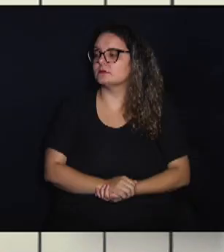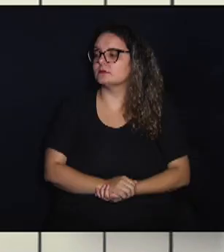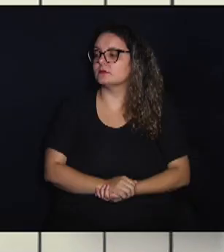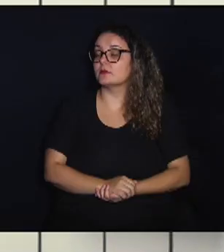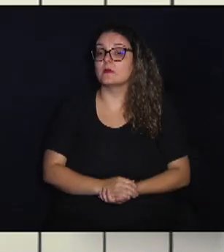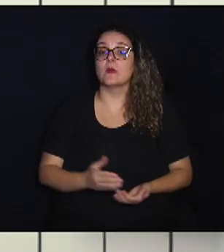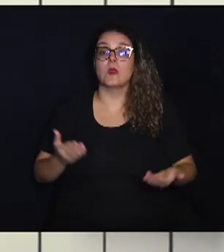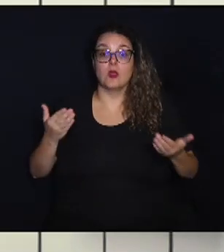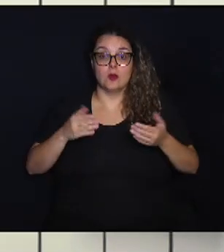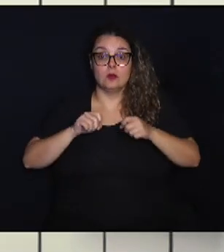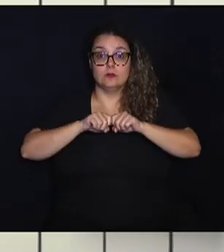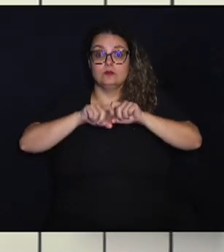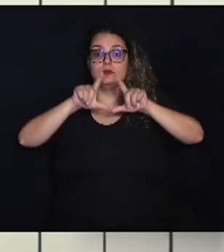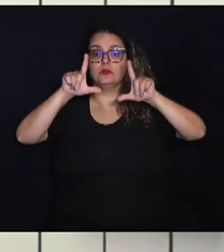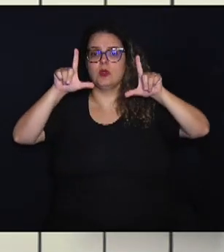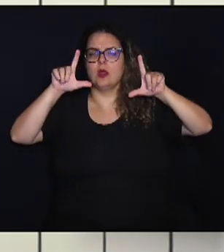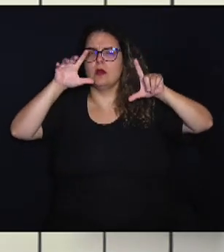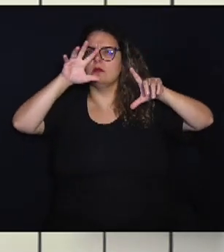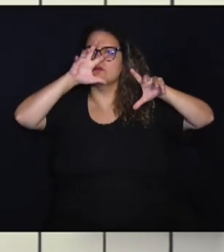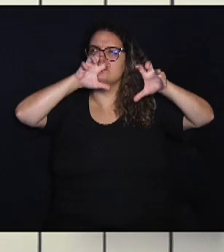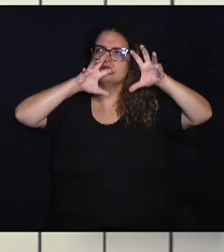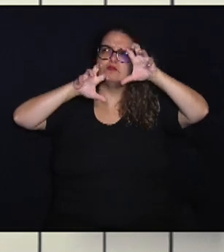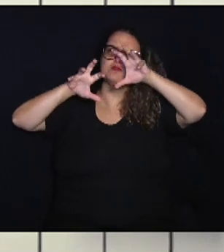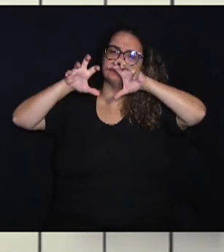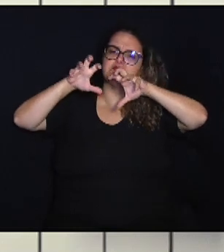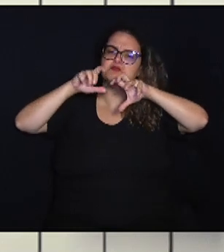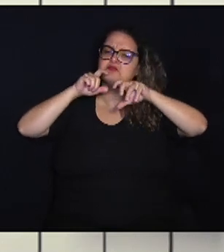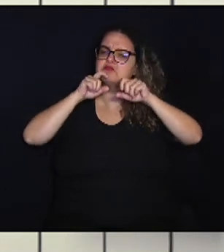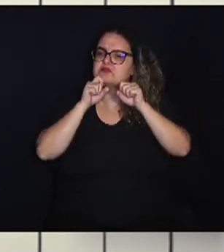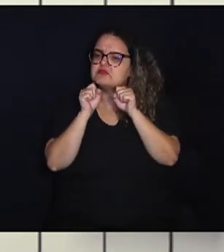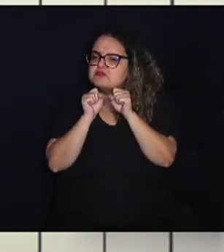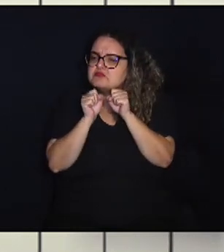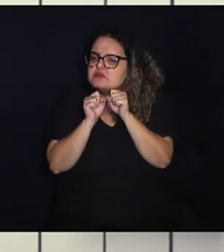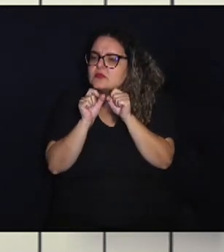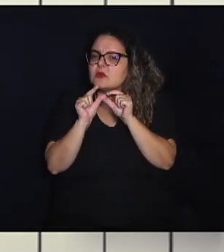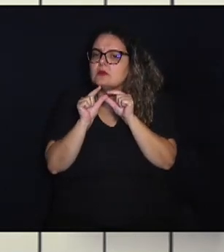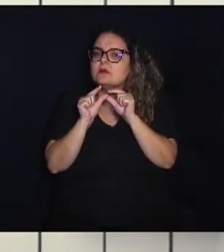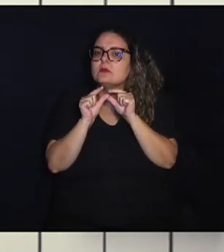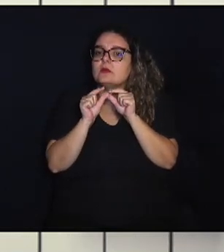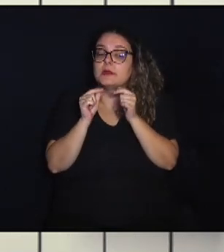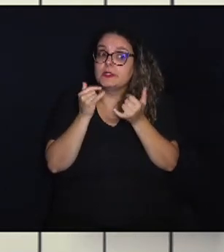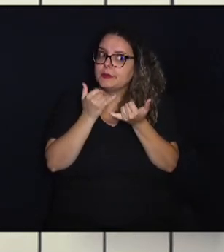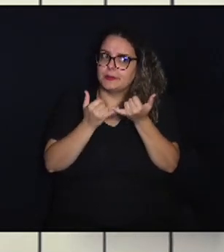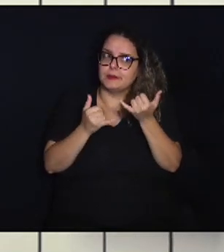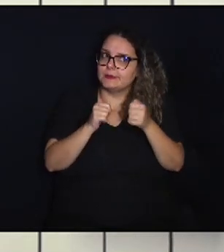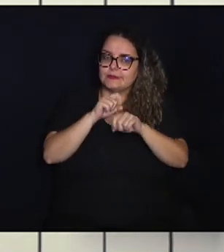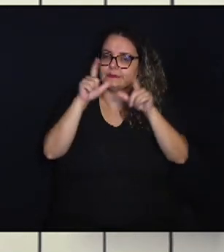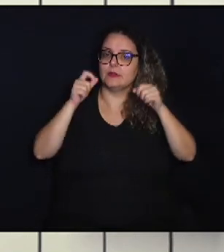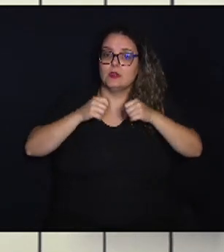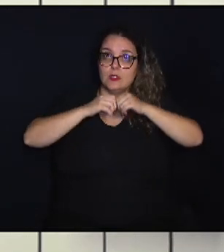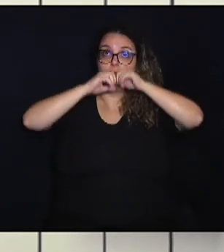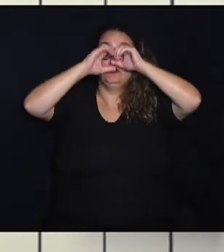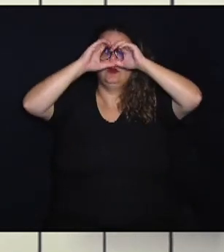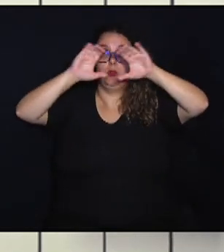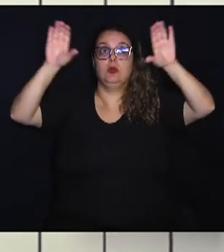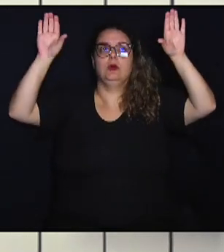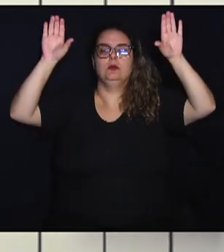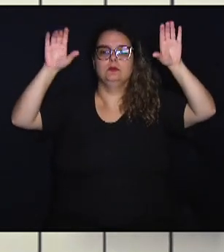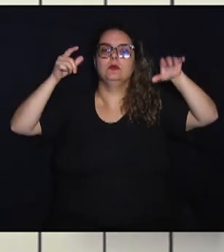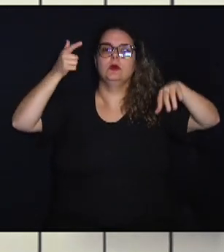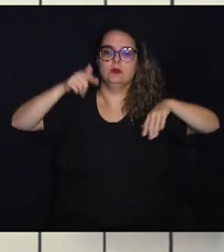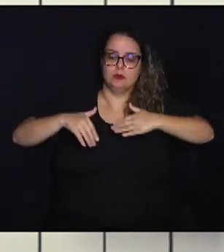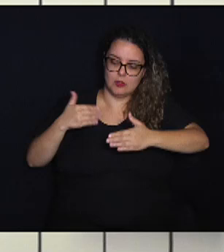Hoje amanheceu um tempo nublado, até um friozinho, né? Mas já no meio da manhã o tempo abriu e segue assim